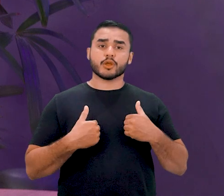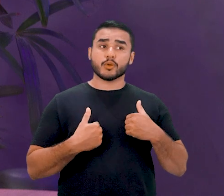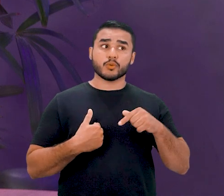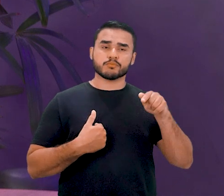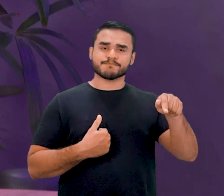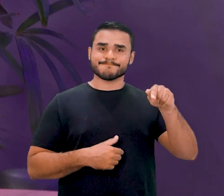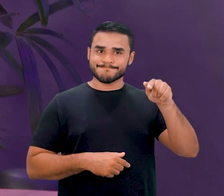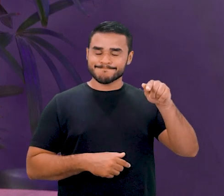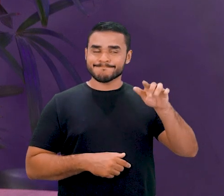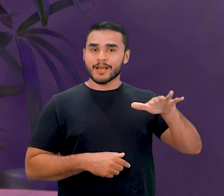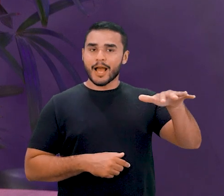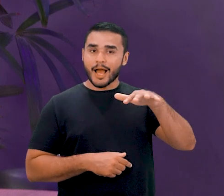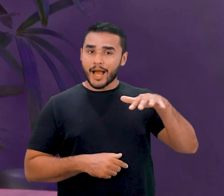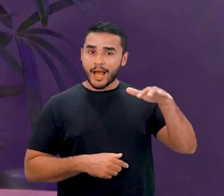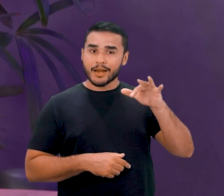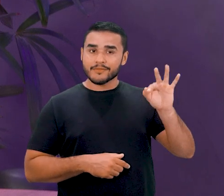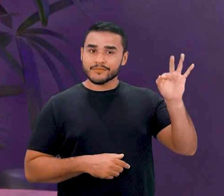forte. Né?